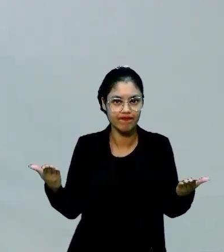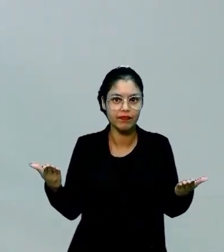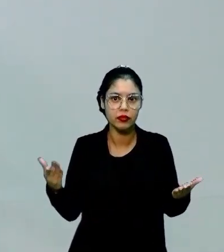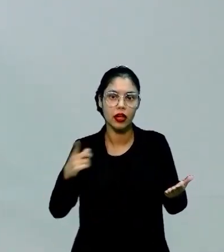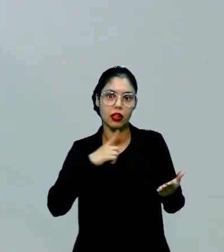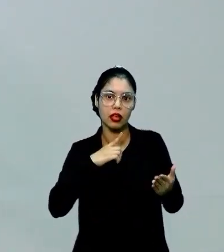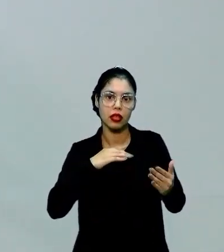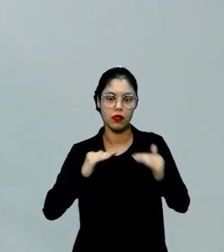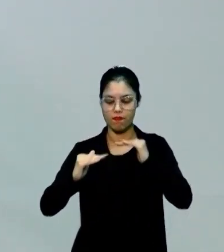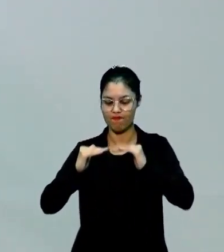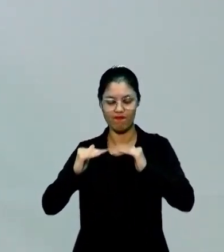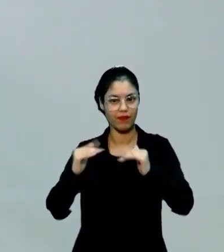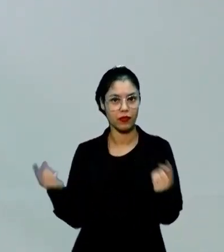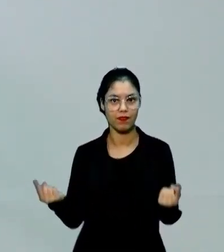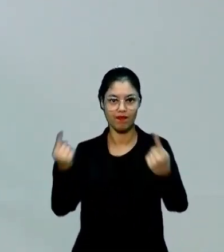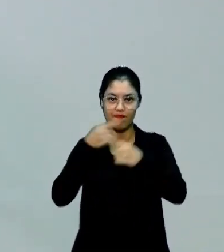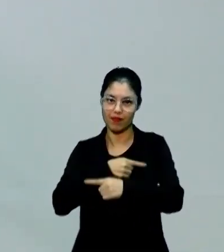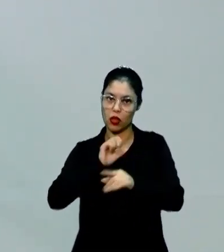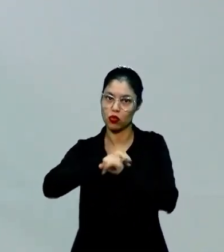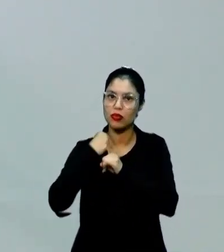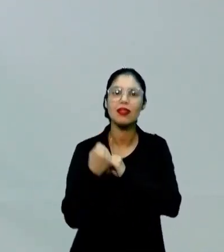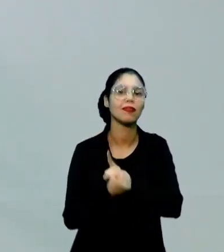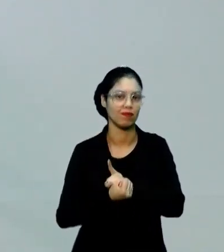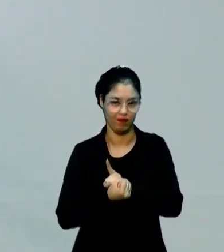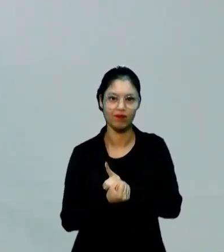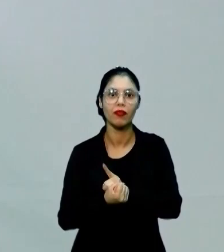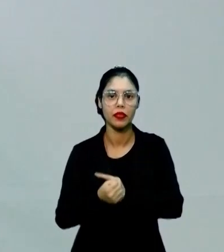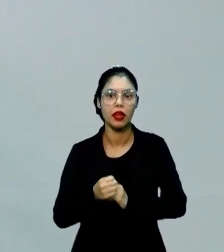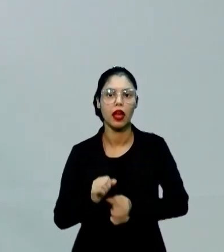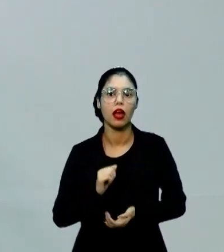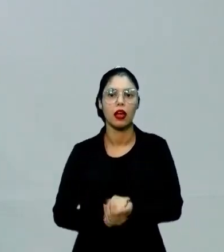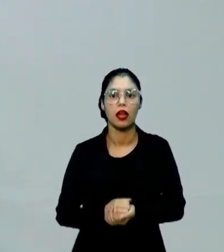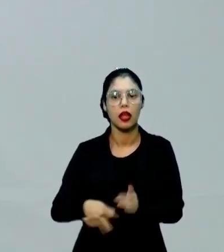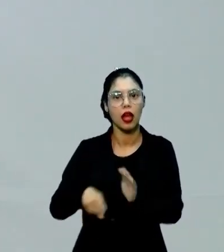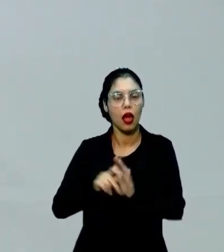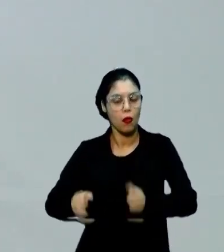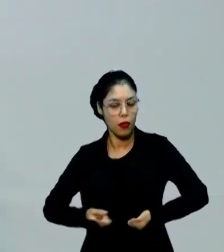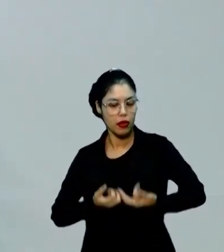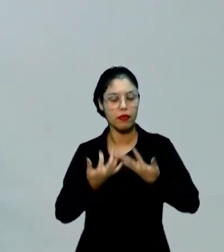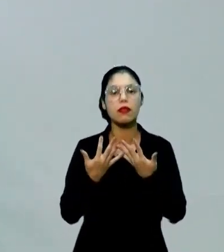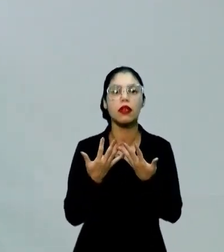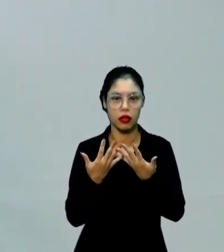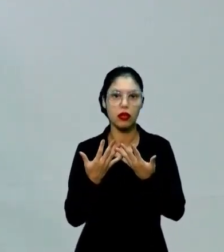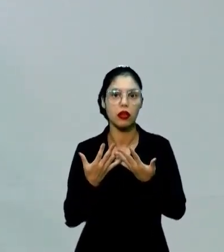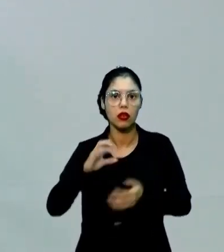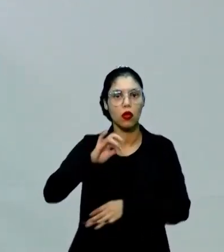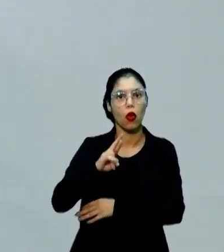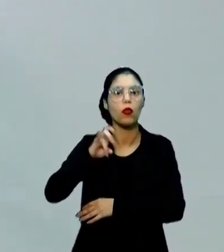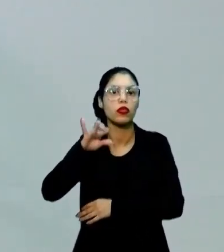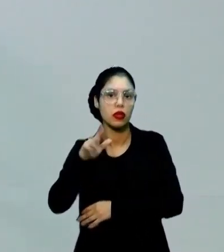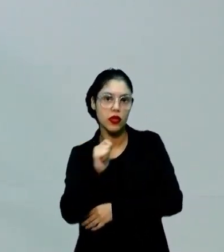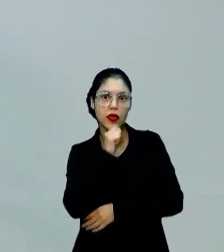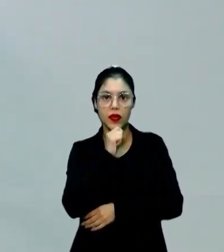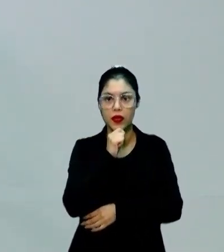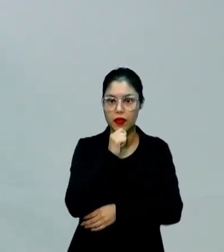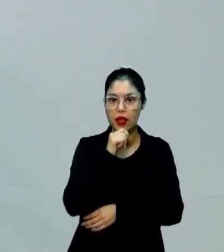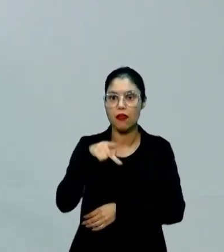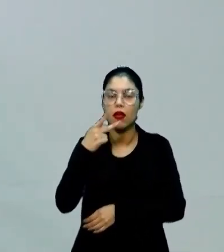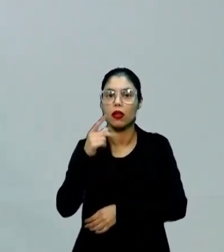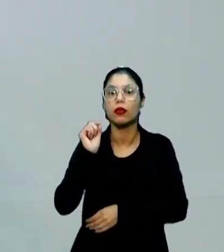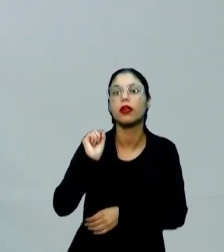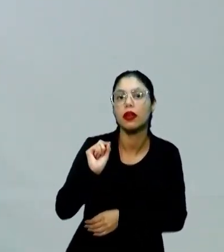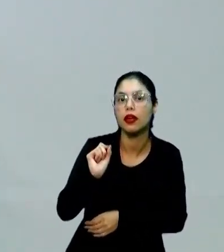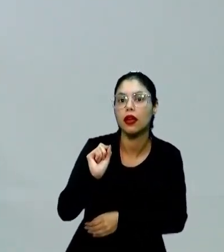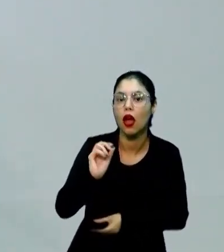uma contradição social, que na obra O Manifesto do Partido Comunista afirmou Karl Marx